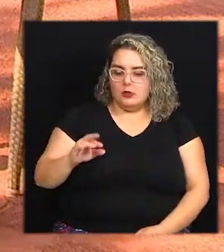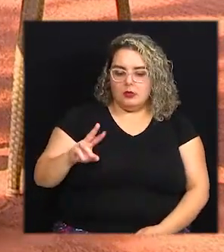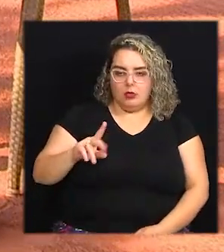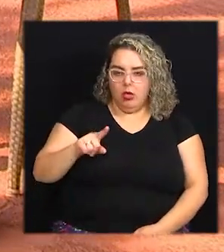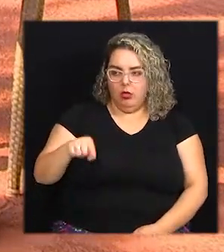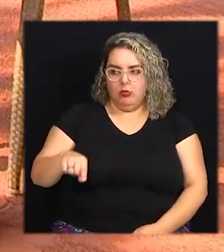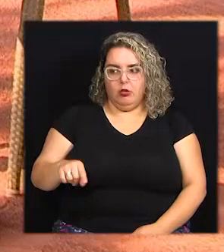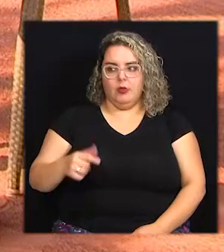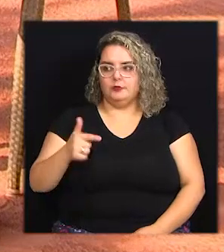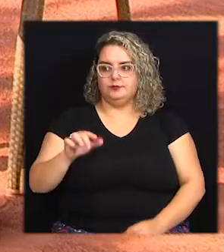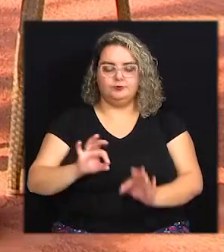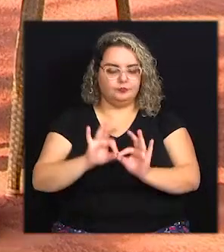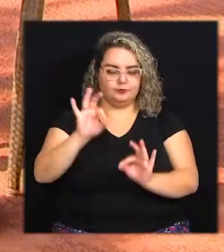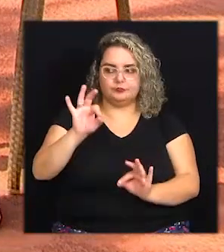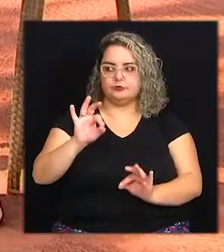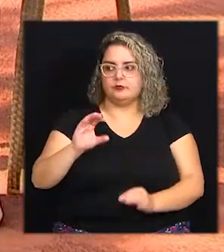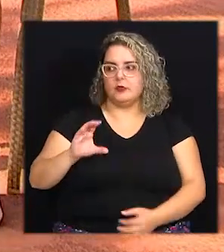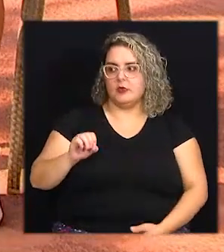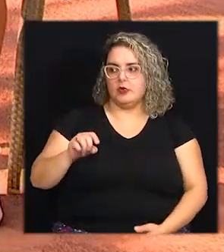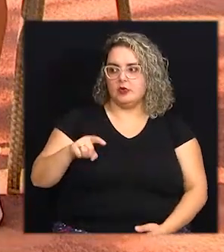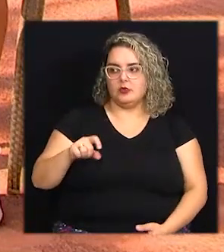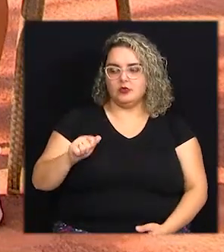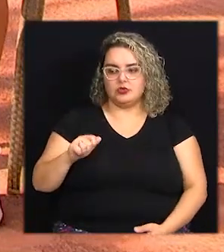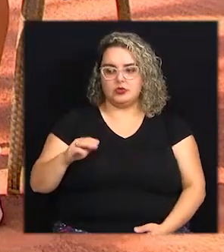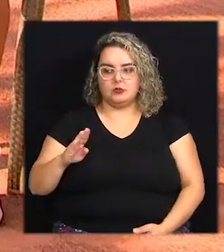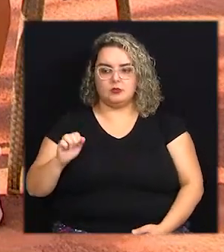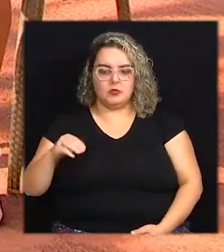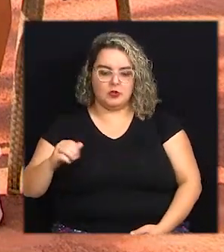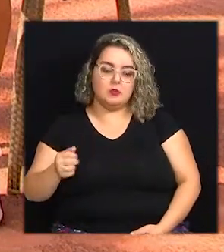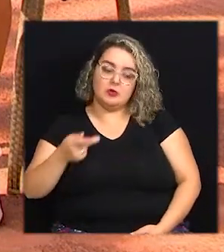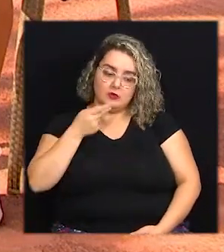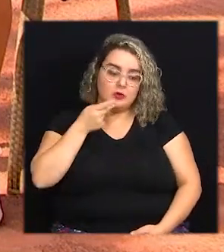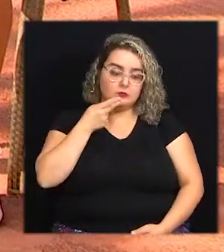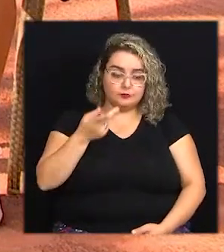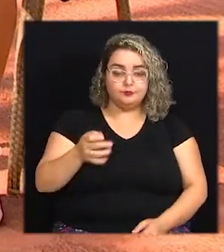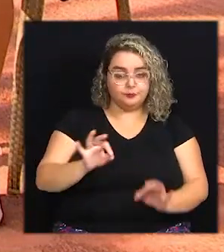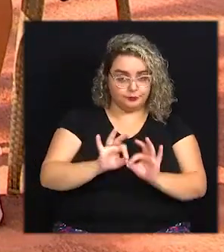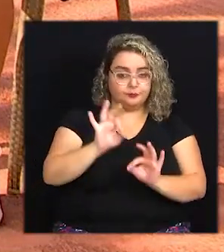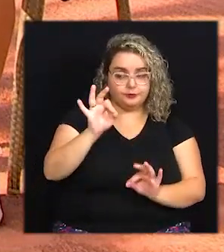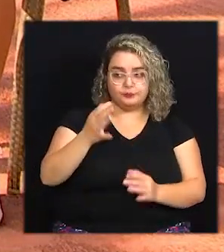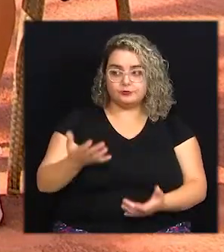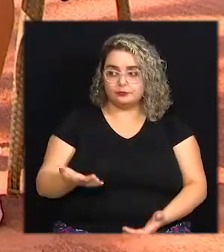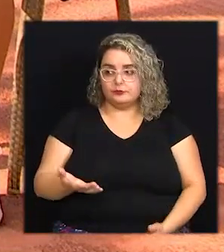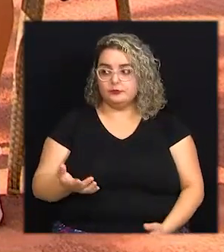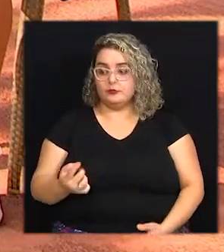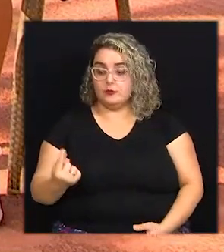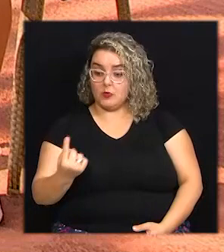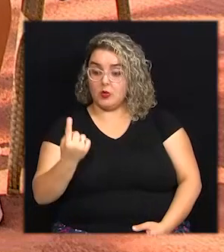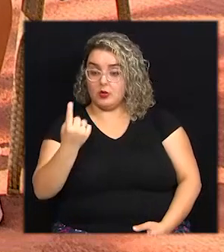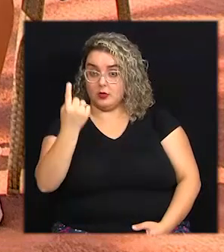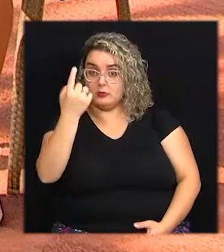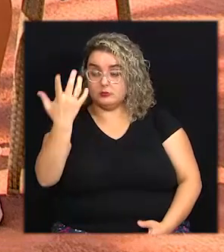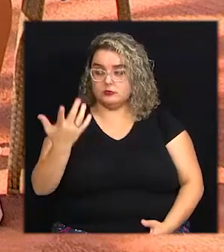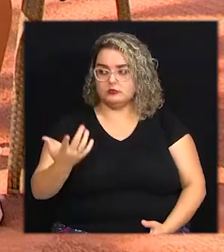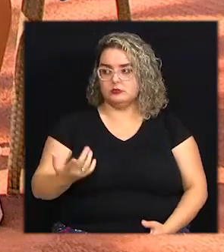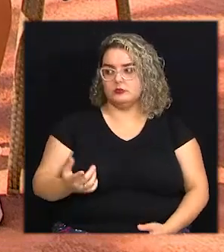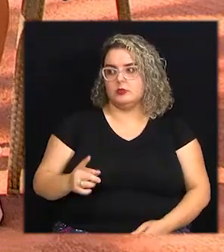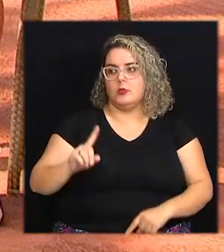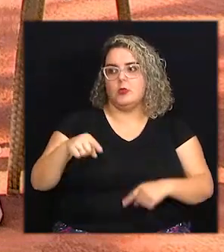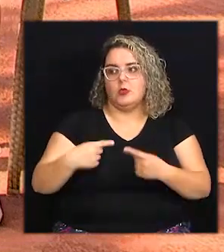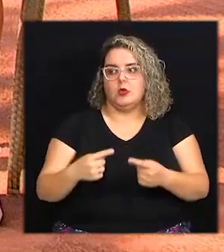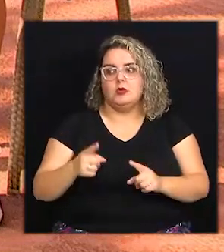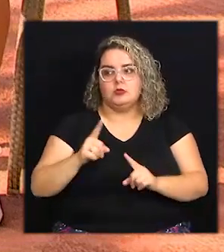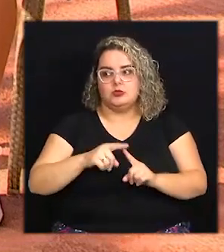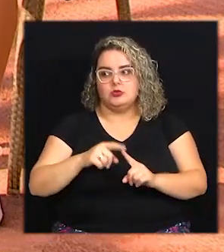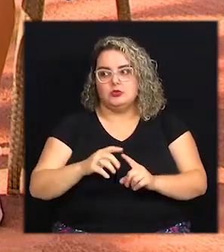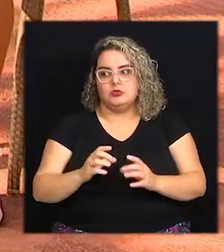Cruz não tem altitude. Em Cochabamba, geralmente, o pessoal fala bastante da altitude, que é bem alta, inclusive eles jogam com